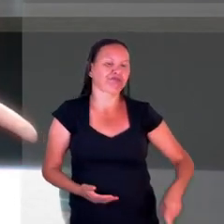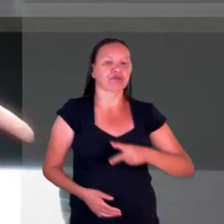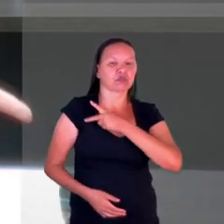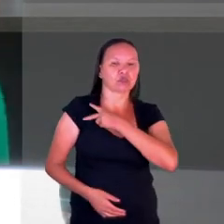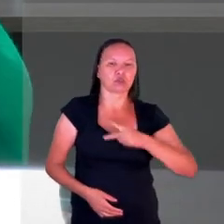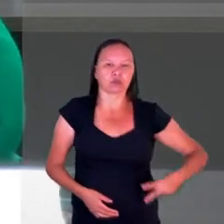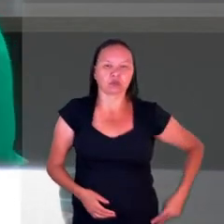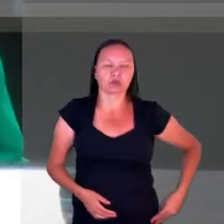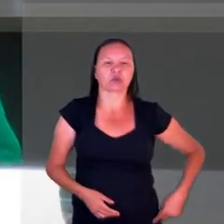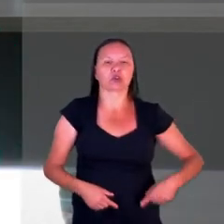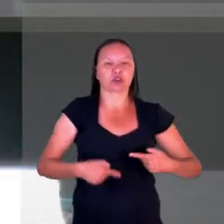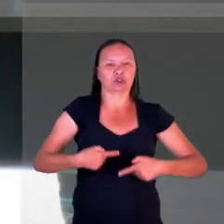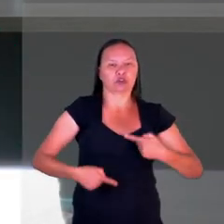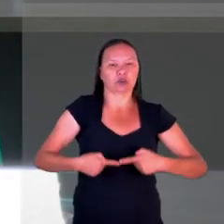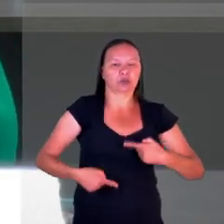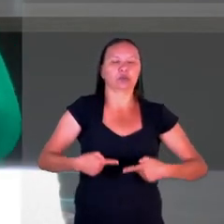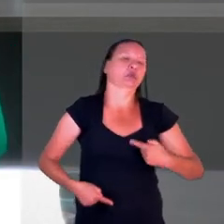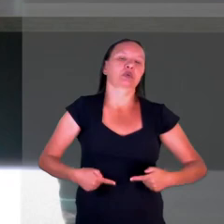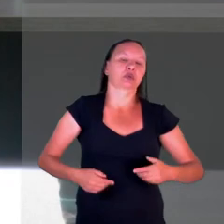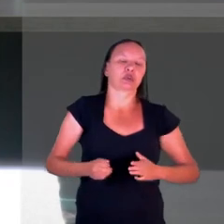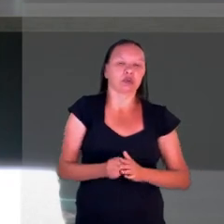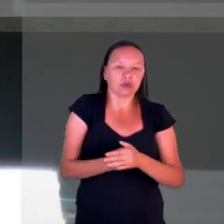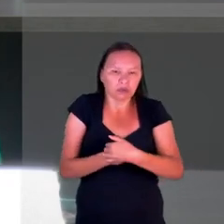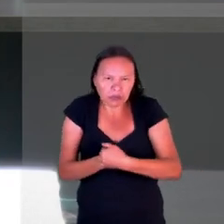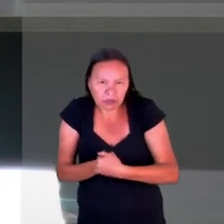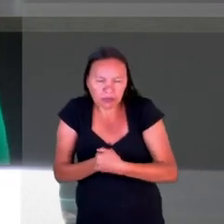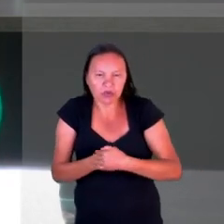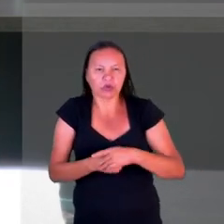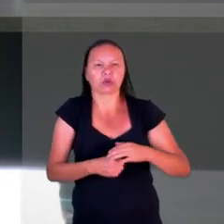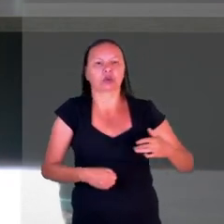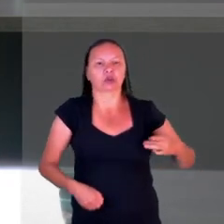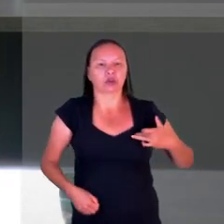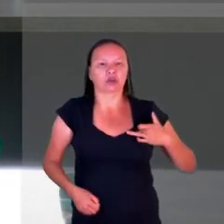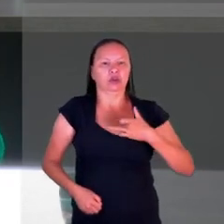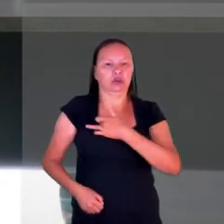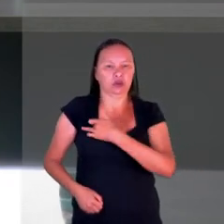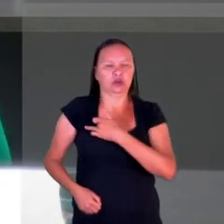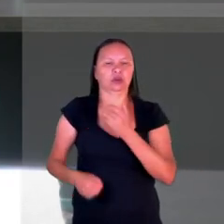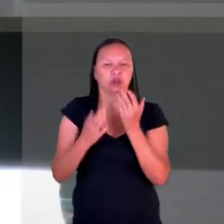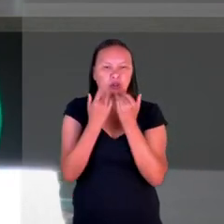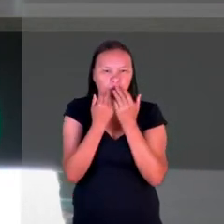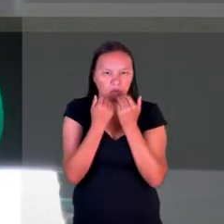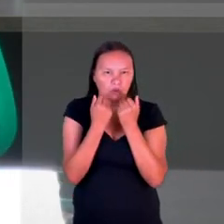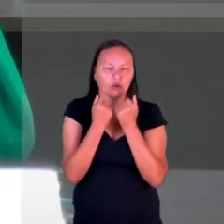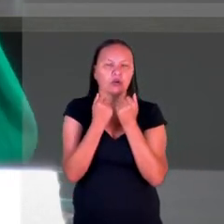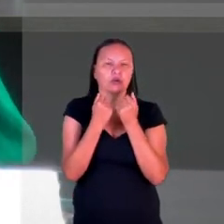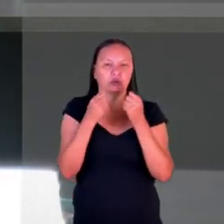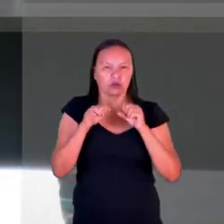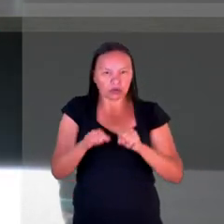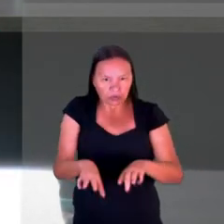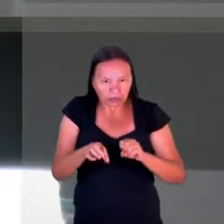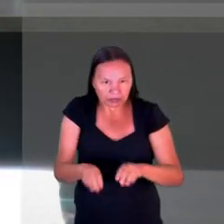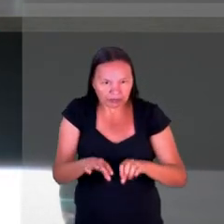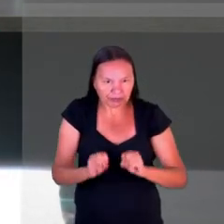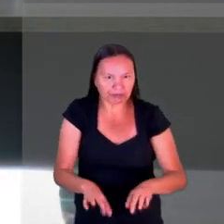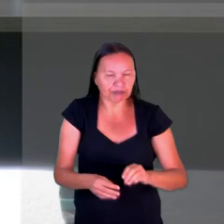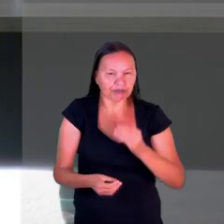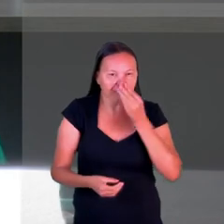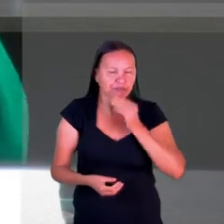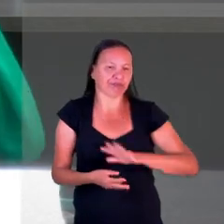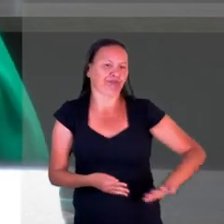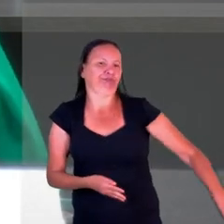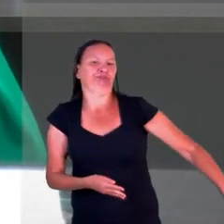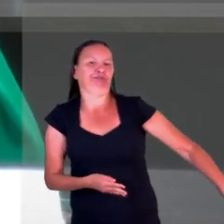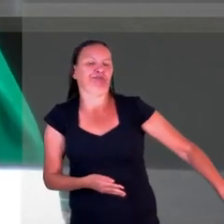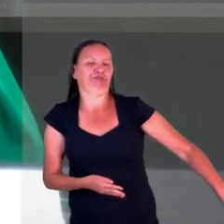públicas de proteção a saúde da população A alimentação a educação falharam é aí que o